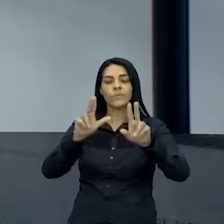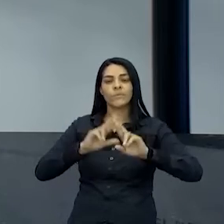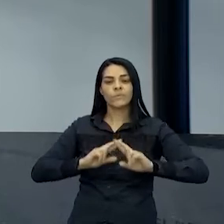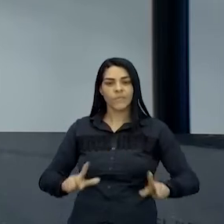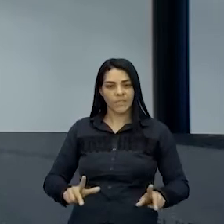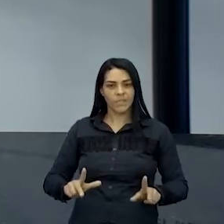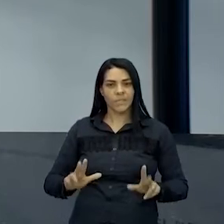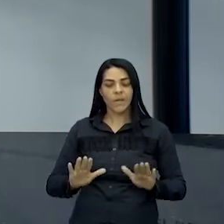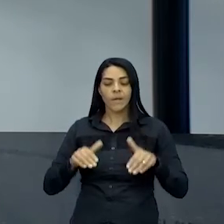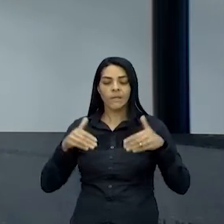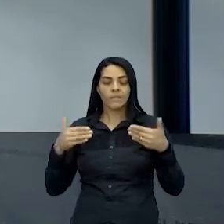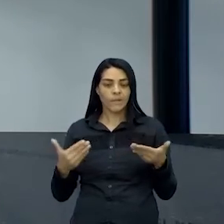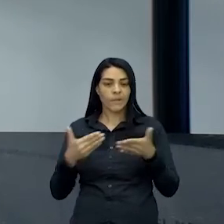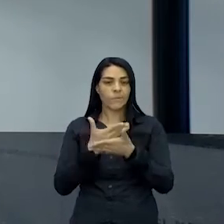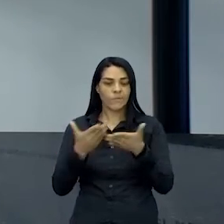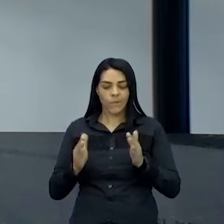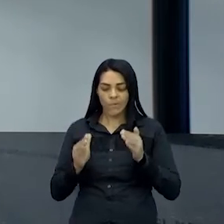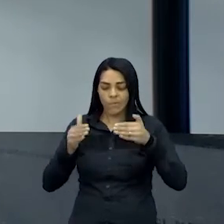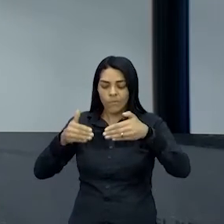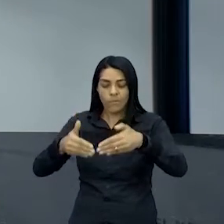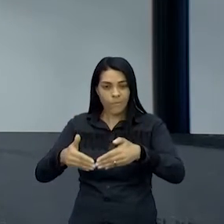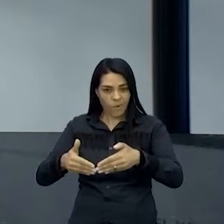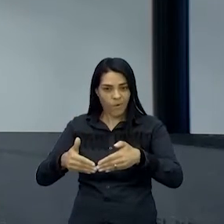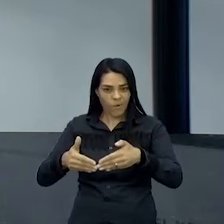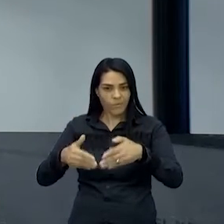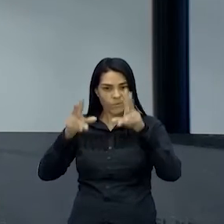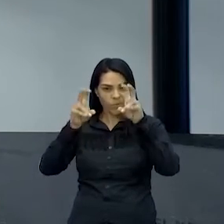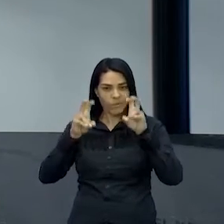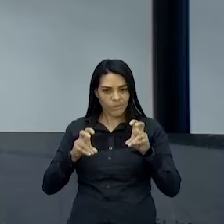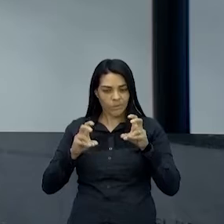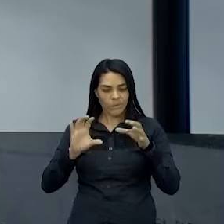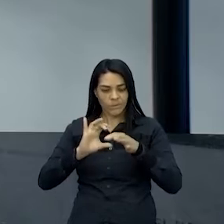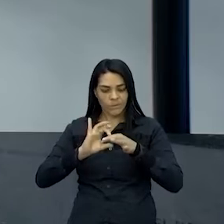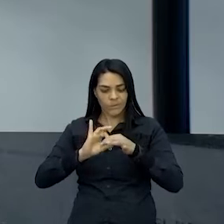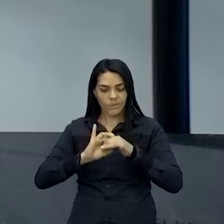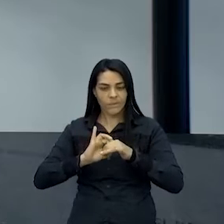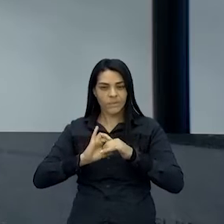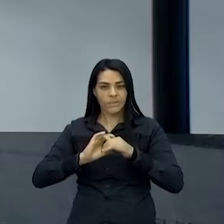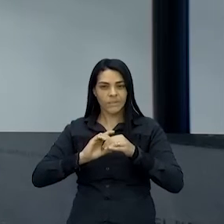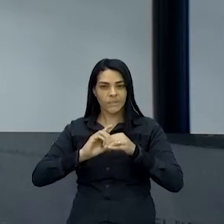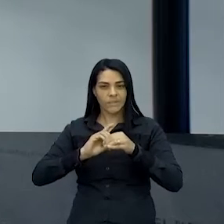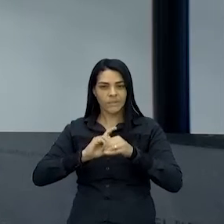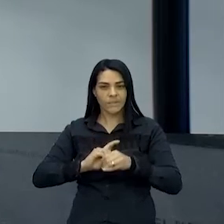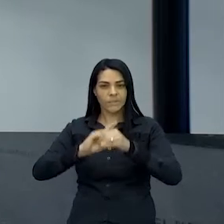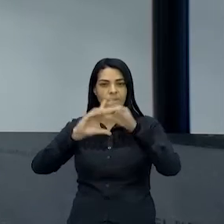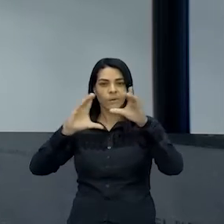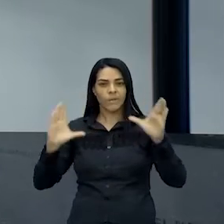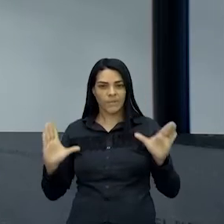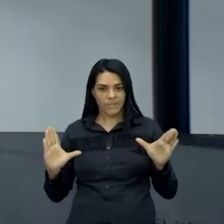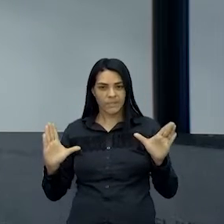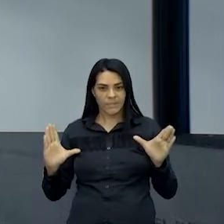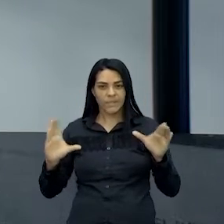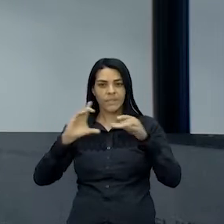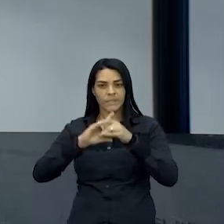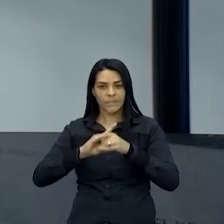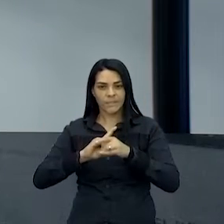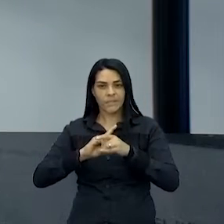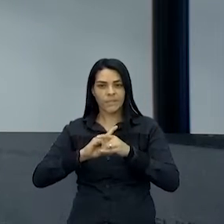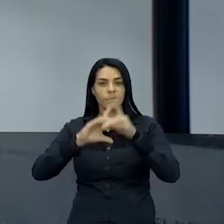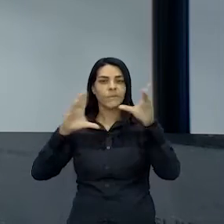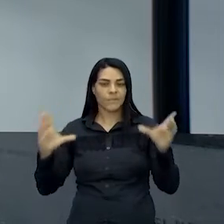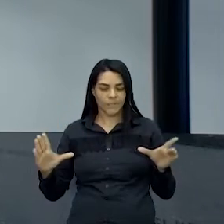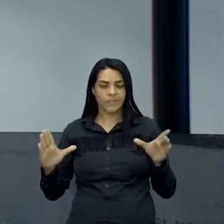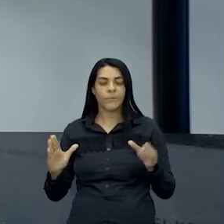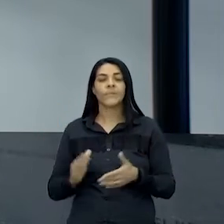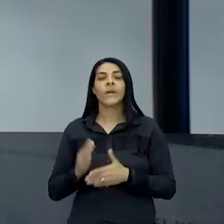sobre um fórum, a produção, no caso, né, de um fórum sobre democracia. Só que o que eu passei para vocês é um fórum sobre